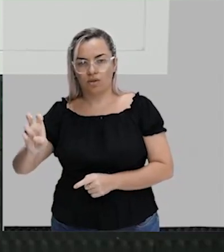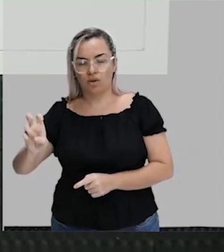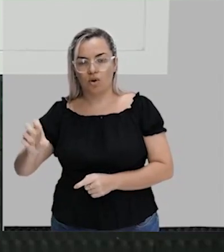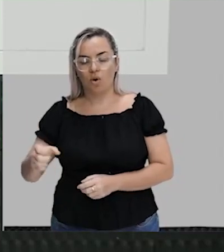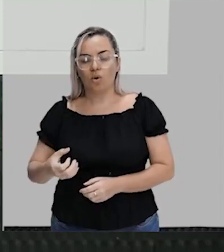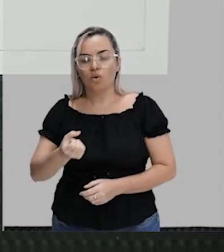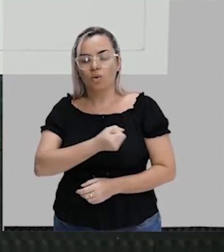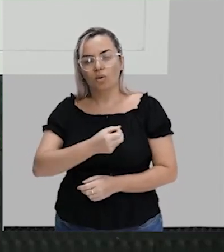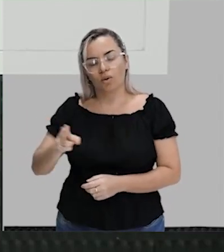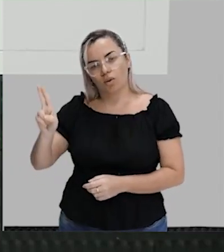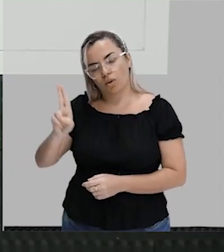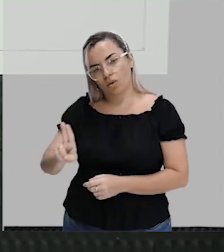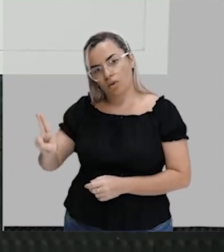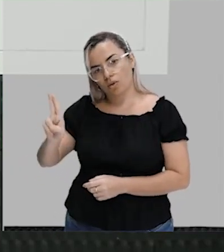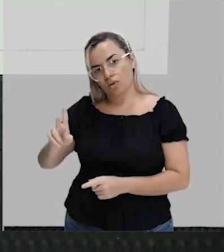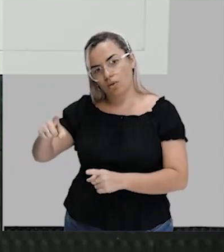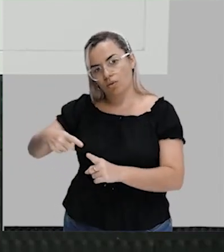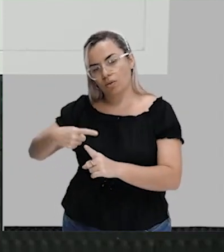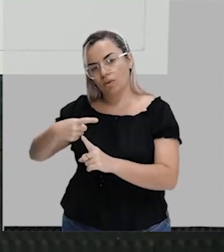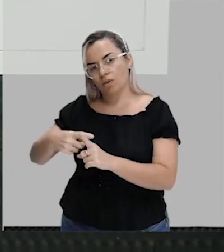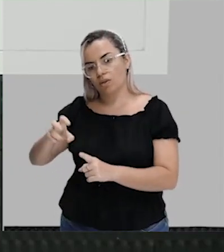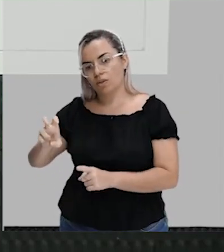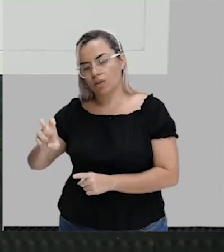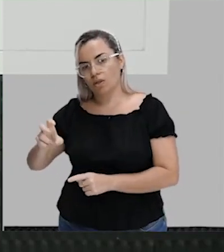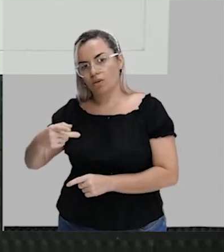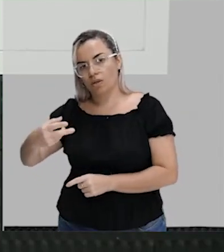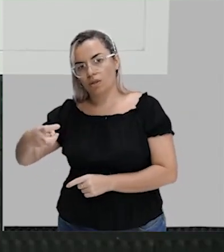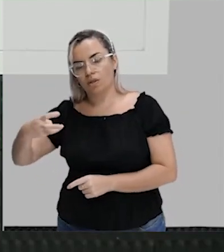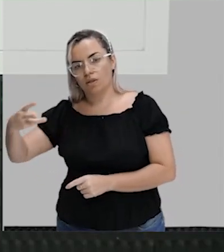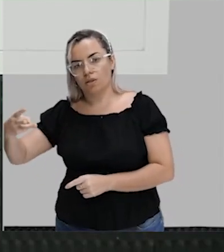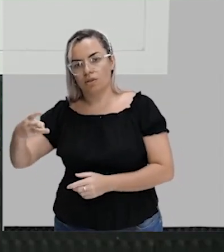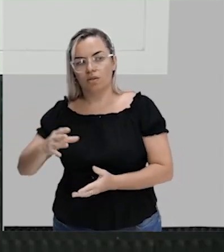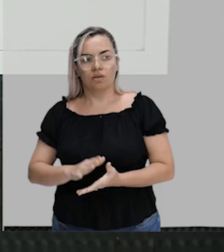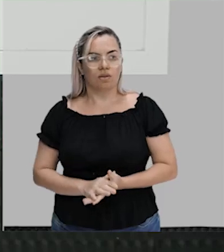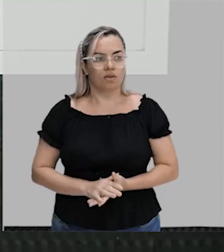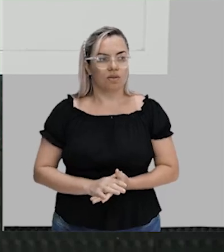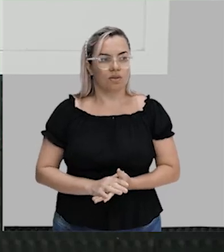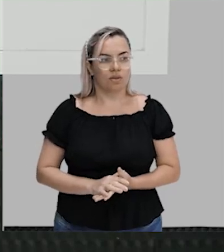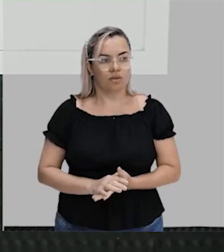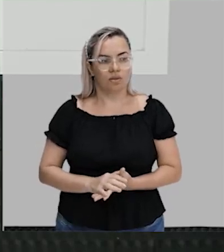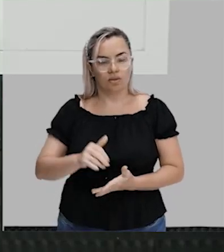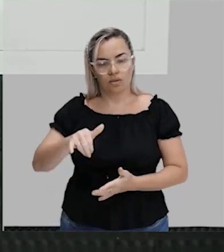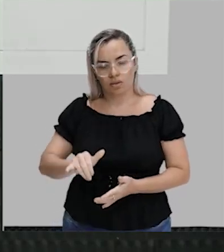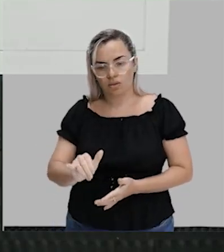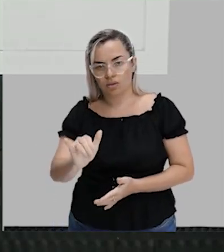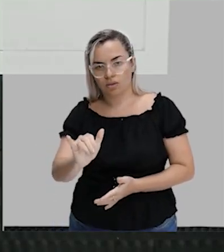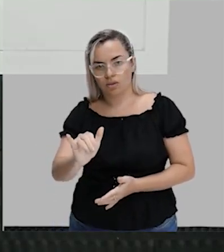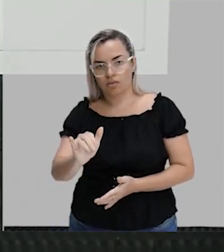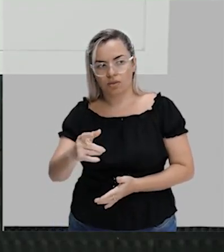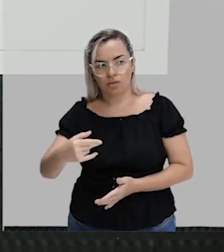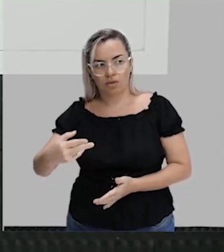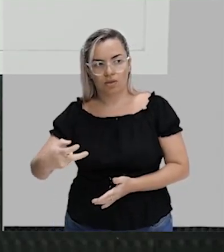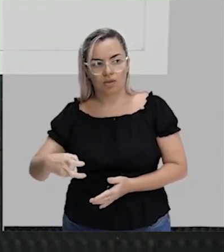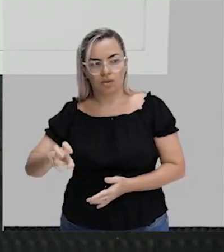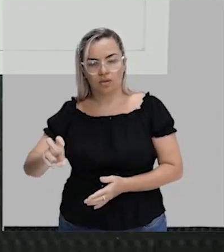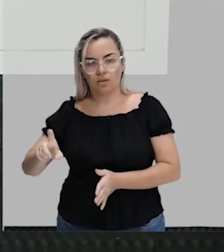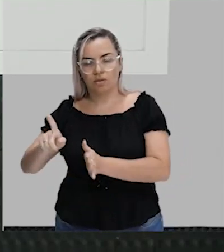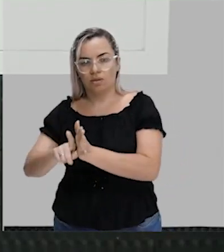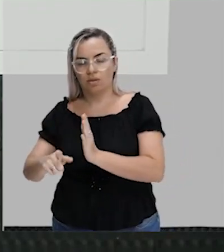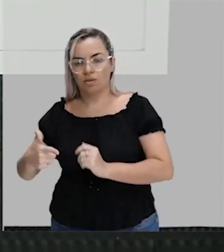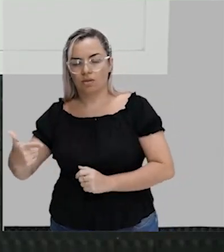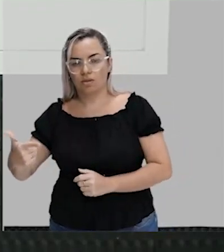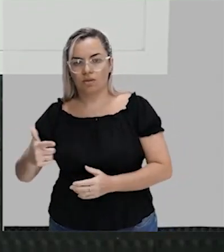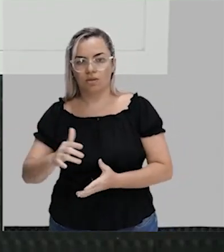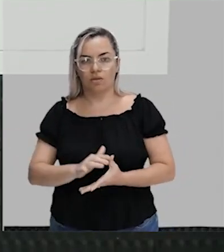3 você quiser fazer a conta manda dois para lá negativo Y vai ser igual a 5 menos 2 Y =